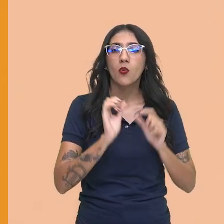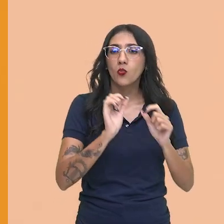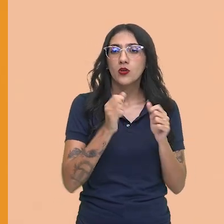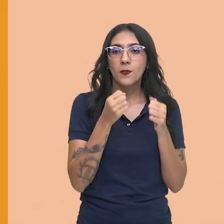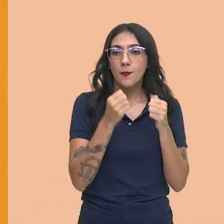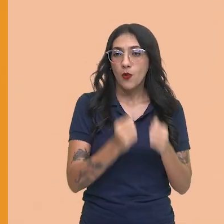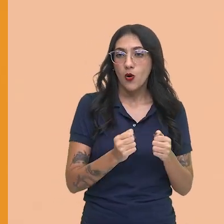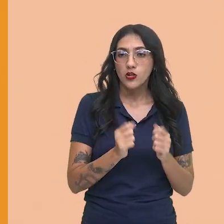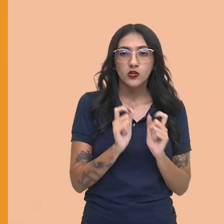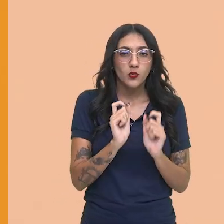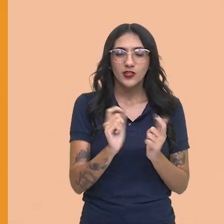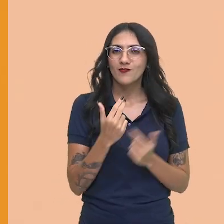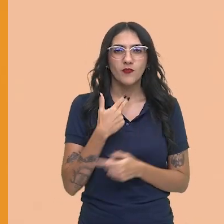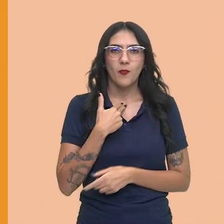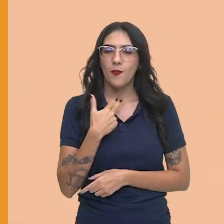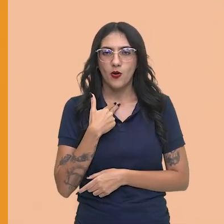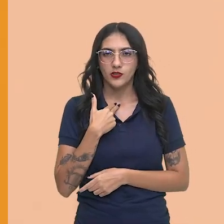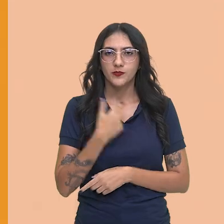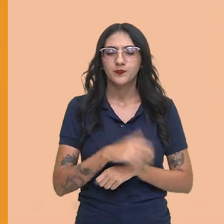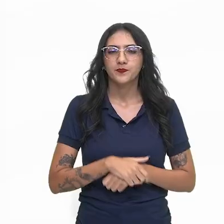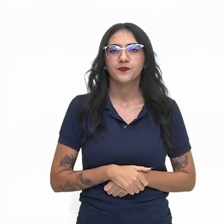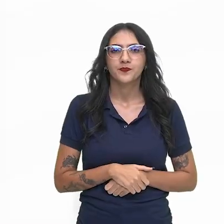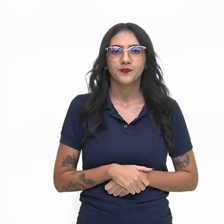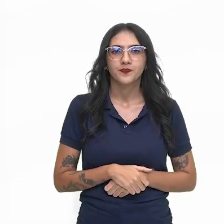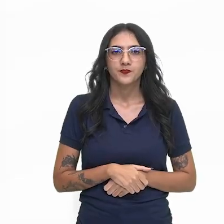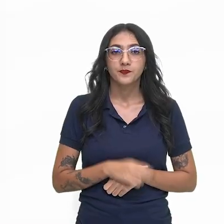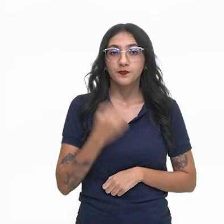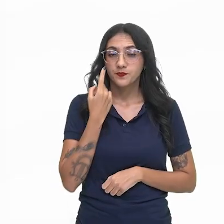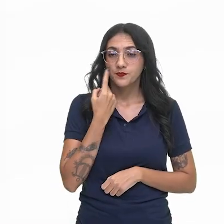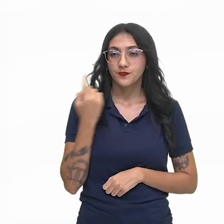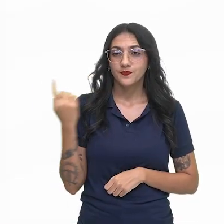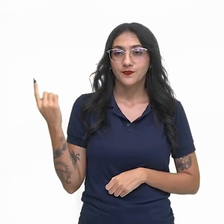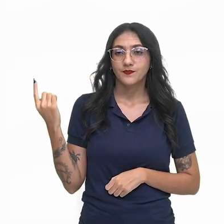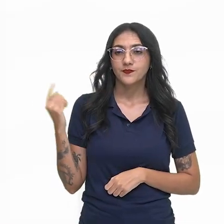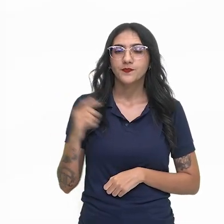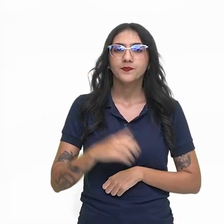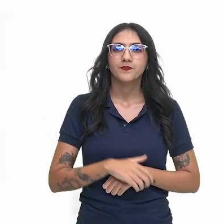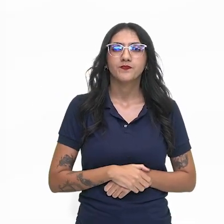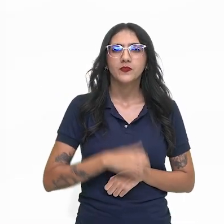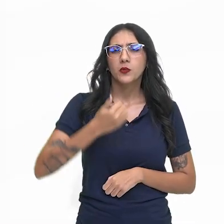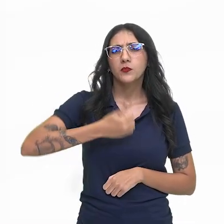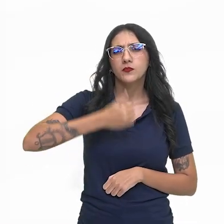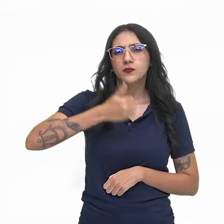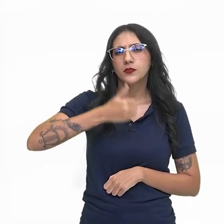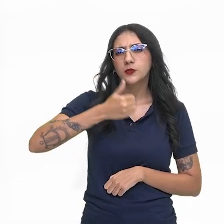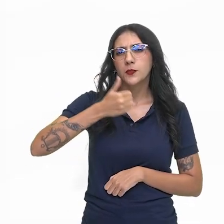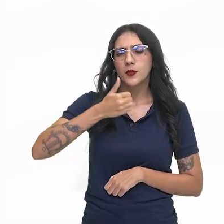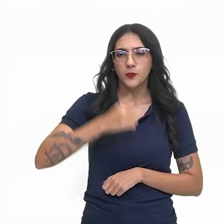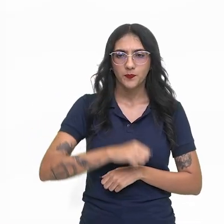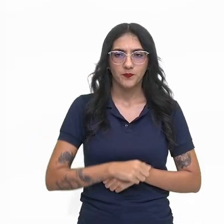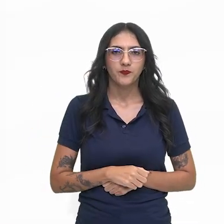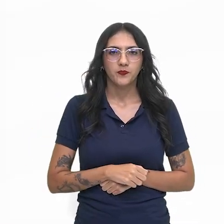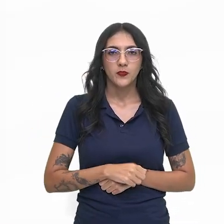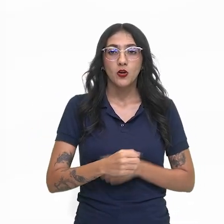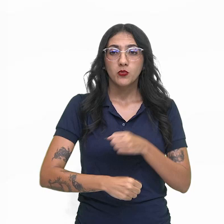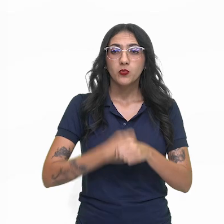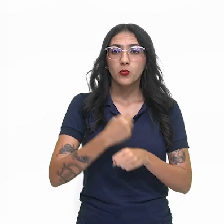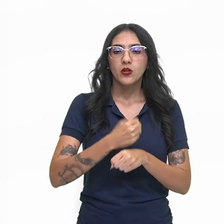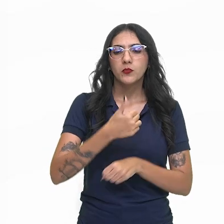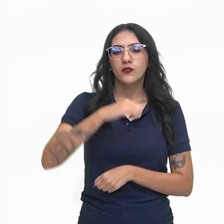tá bem? Então vamos aos atos institucionais. No ato institucional número 1, que vai ser datado aí